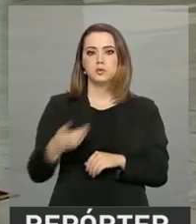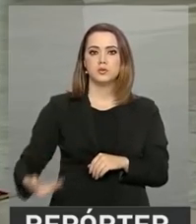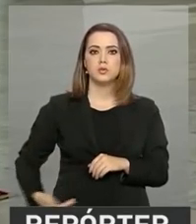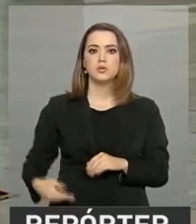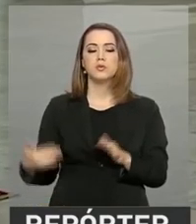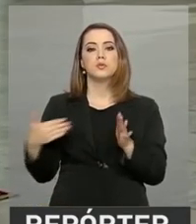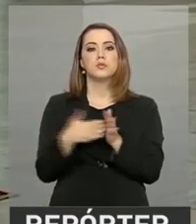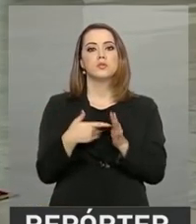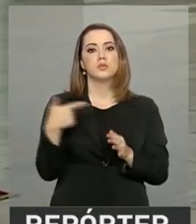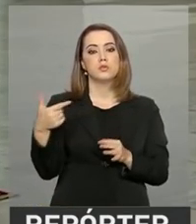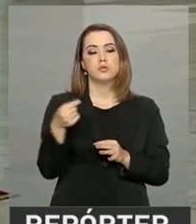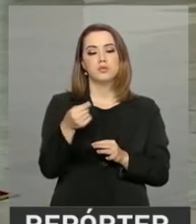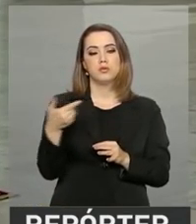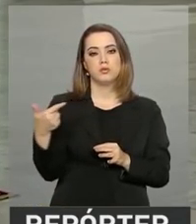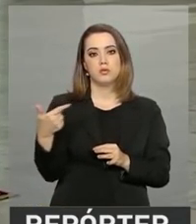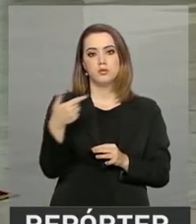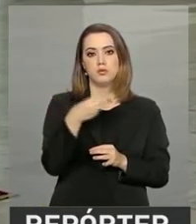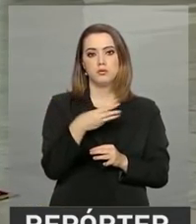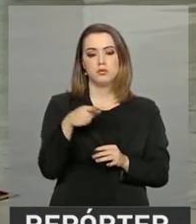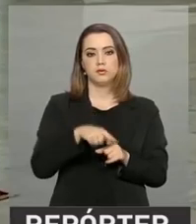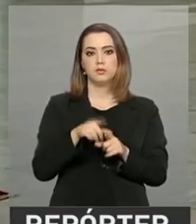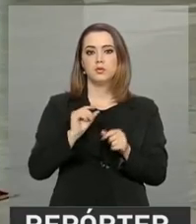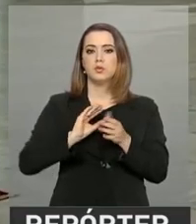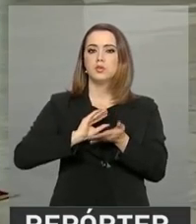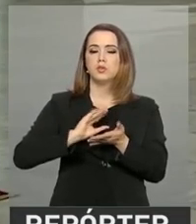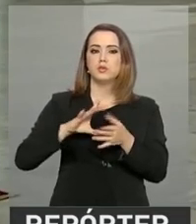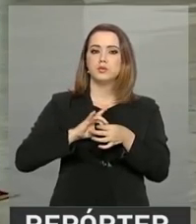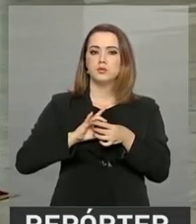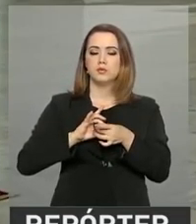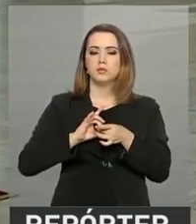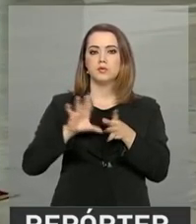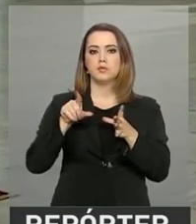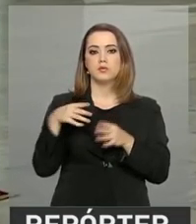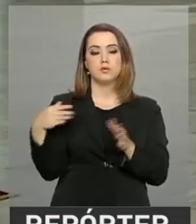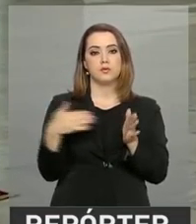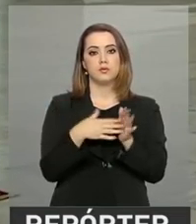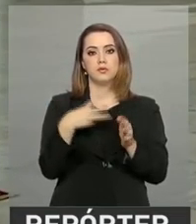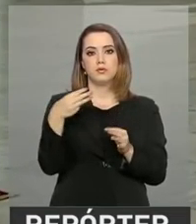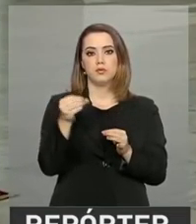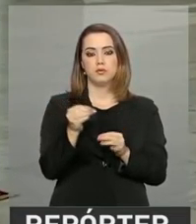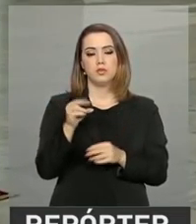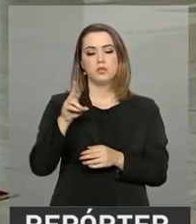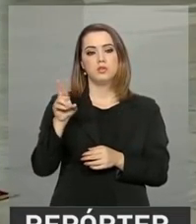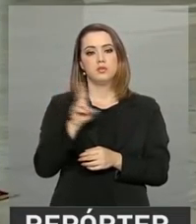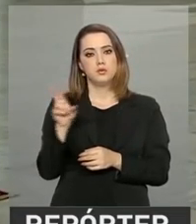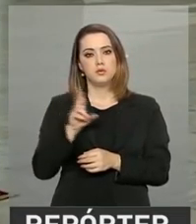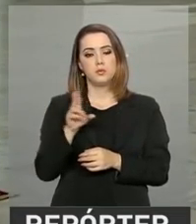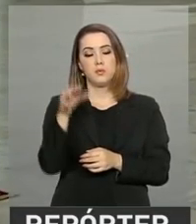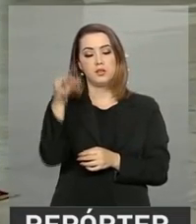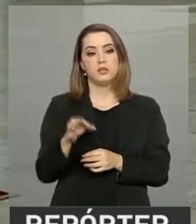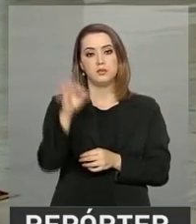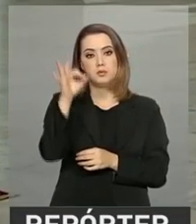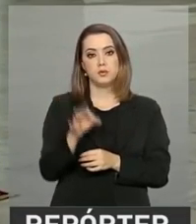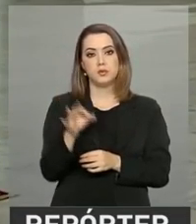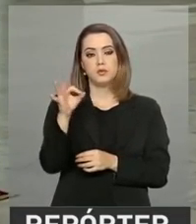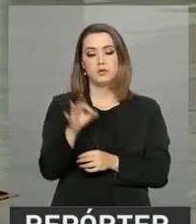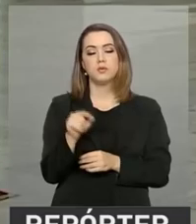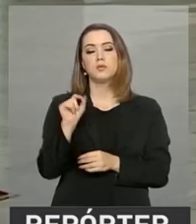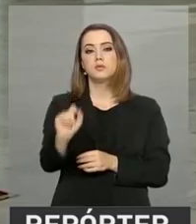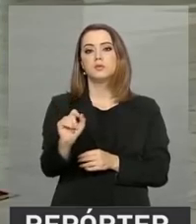até 2023 utilizar de forma livre até 30% das do orçamento é uma proposta de